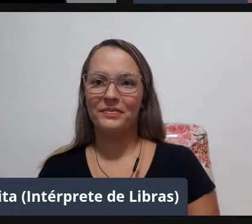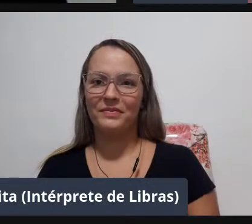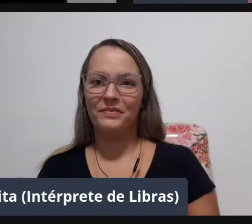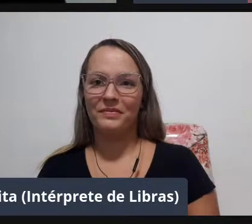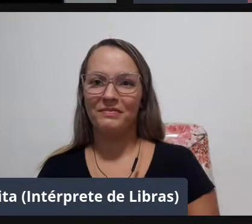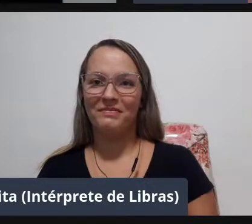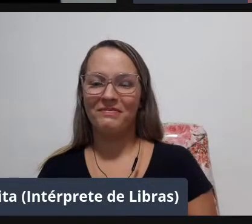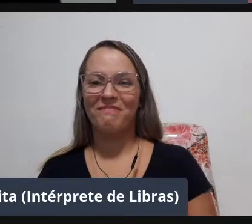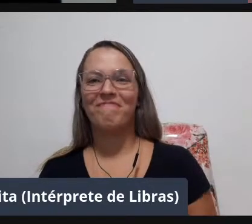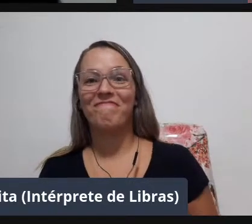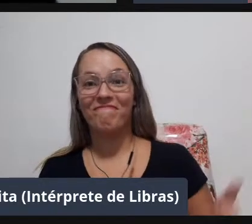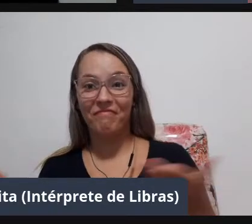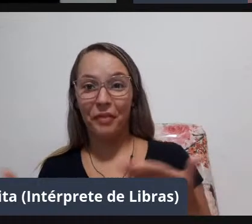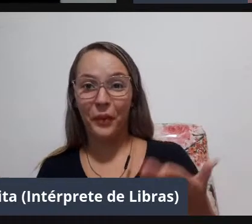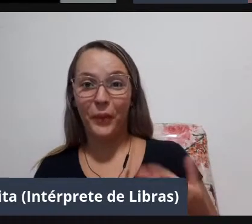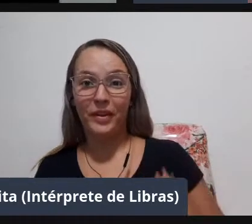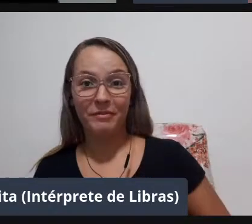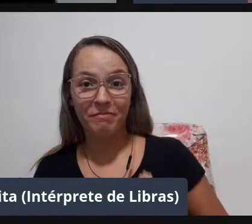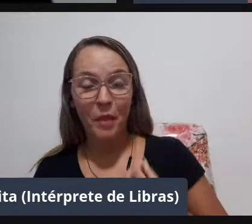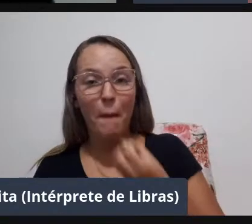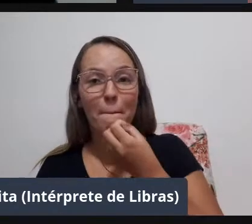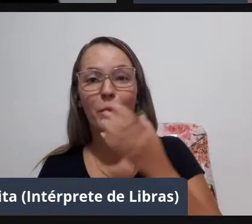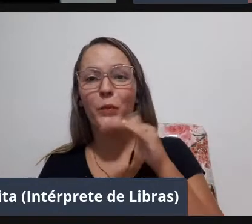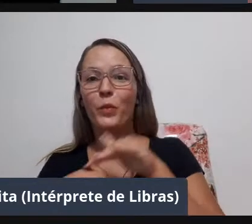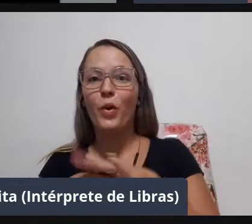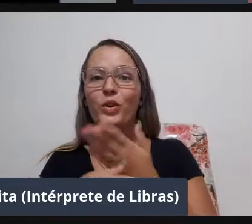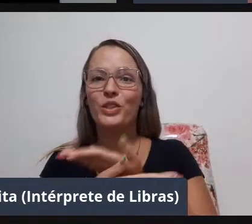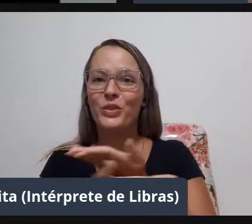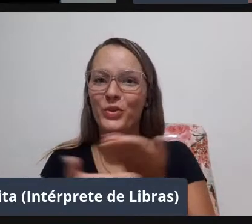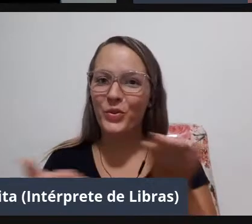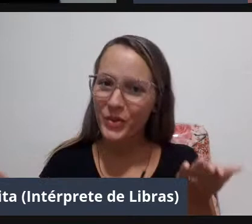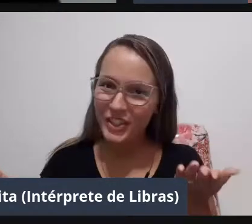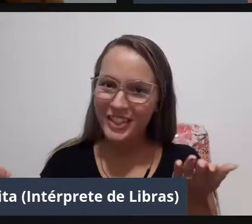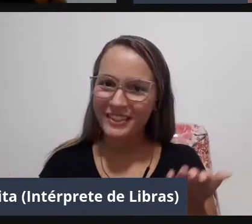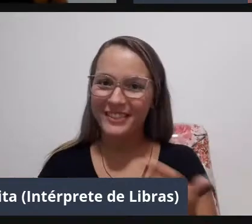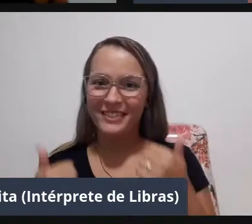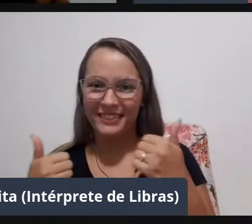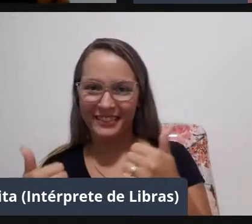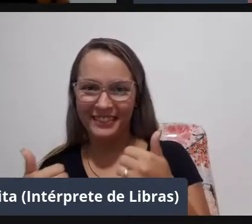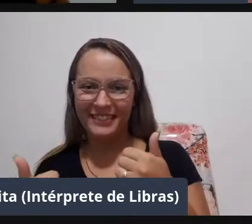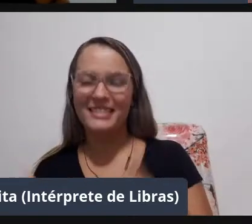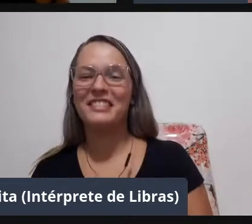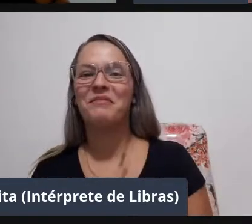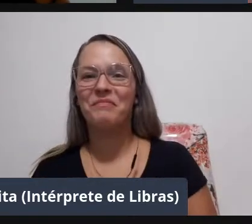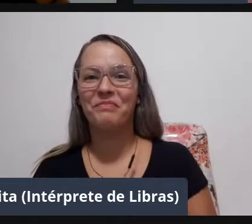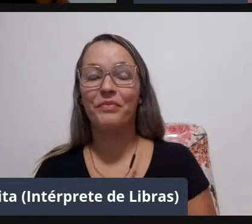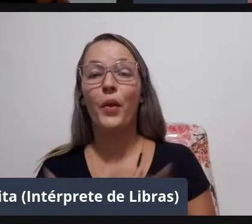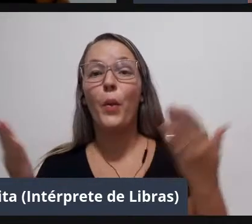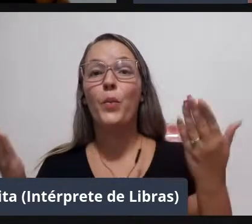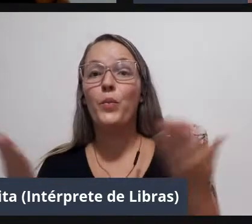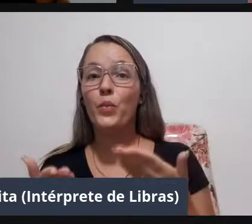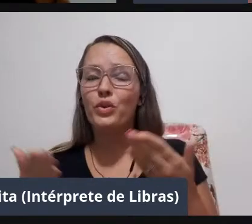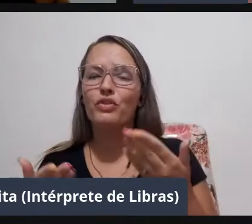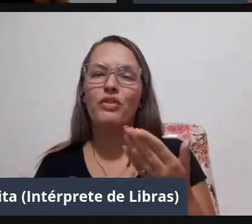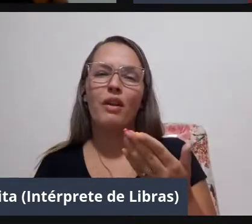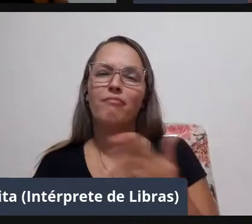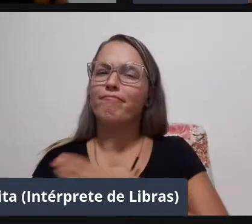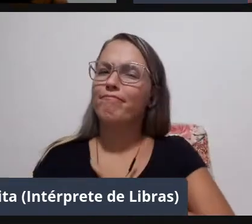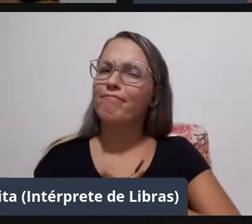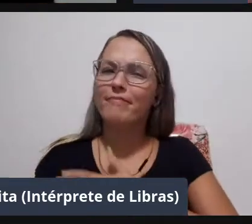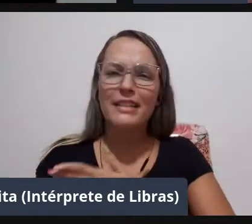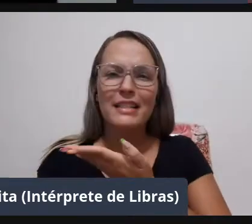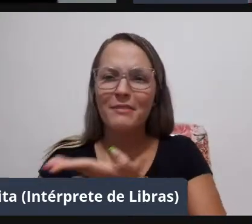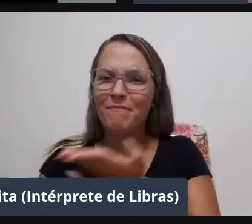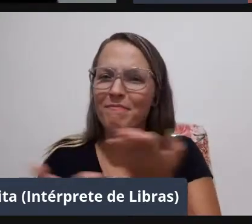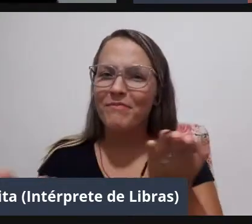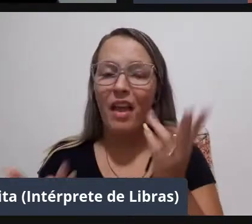Estamos ao vivo. Boa noite a todas, a todos, a todes. Hoje, prazer revê-los e revê-las, ainda que de